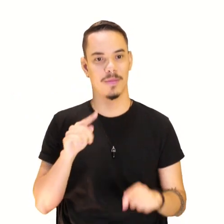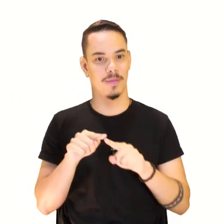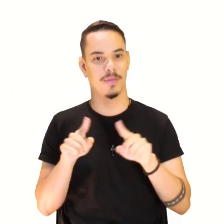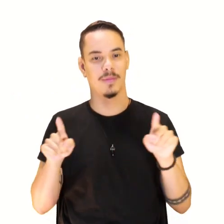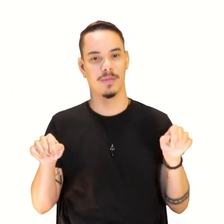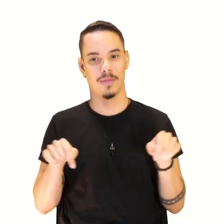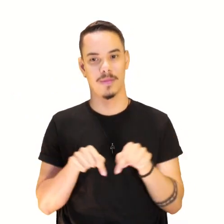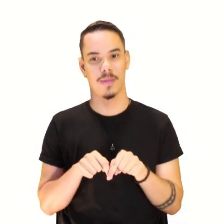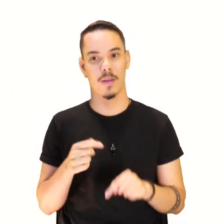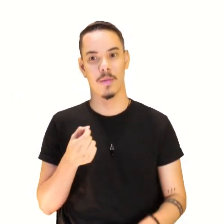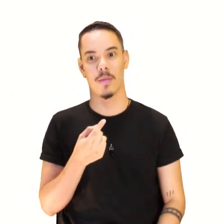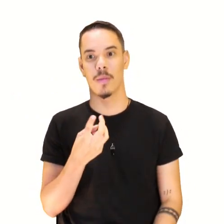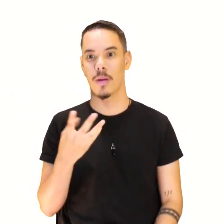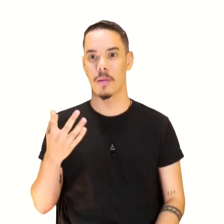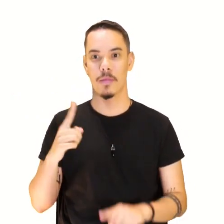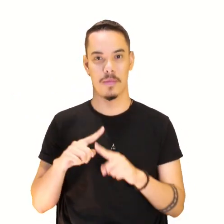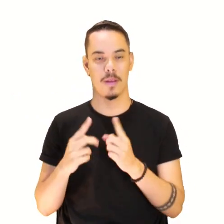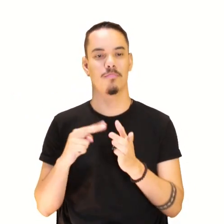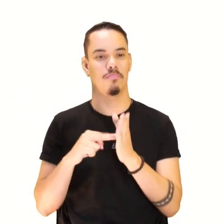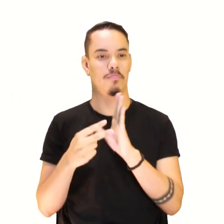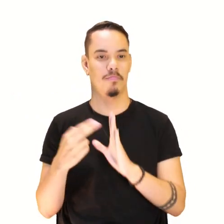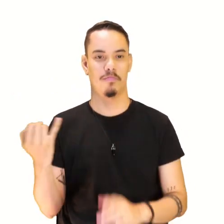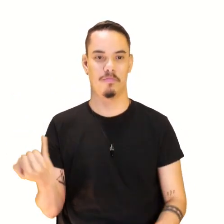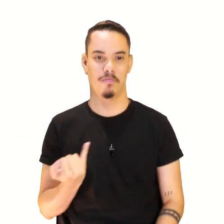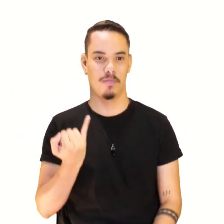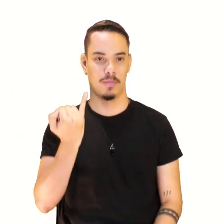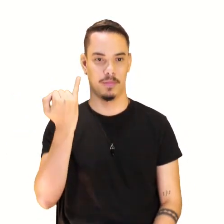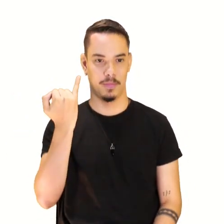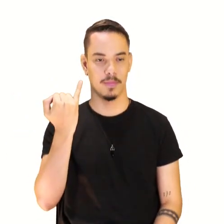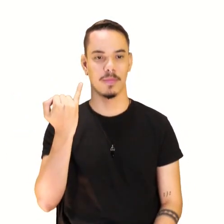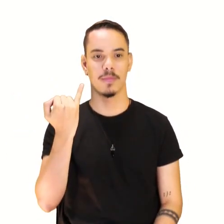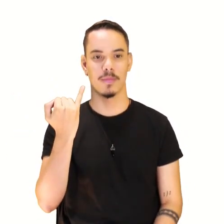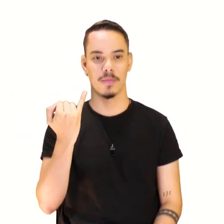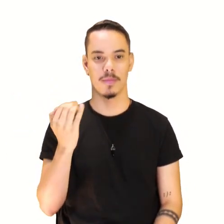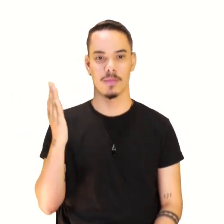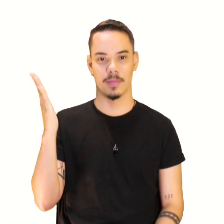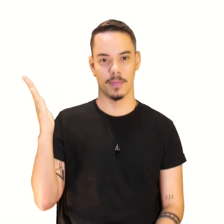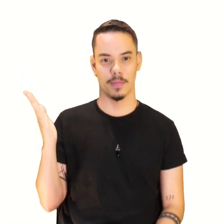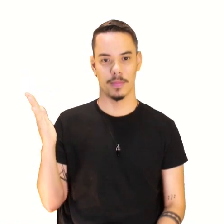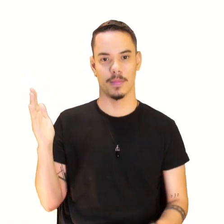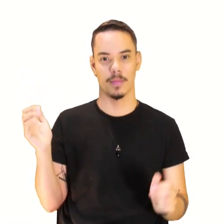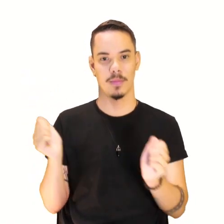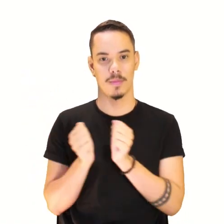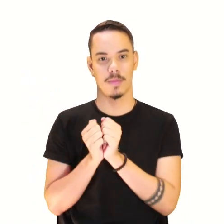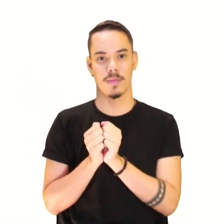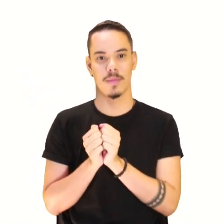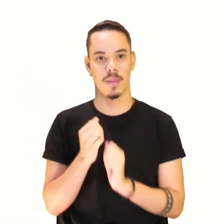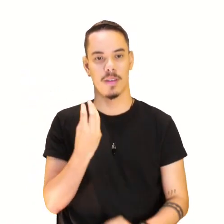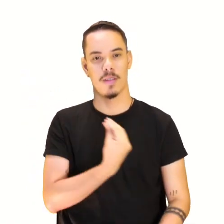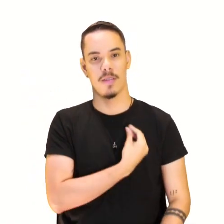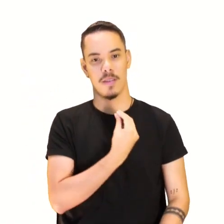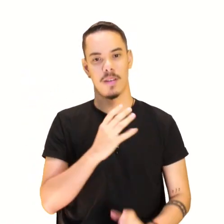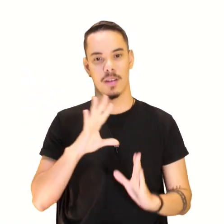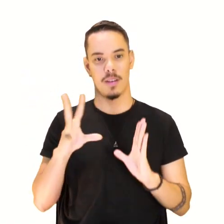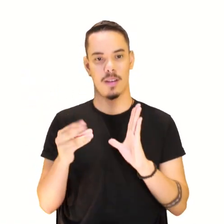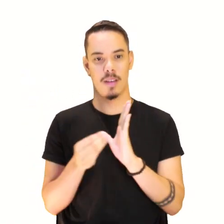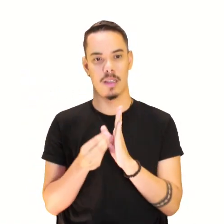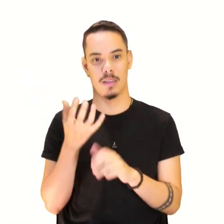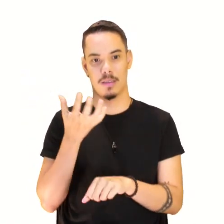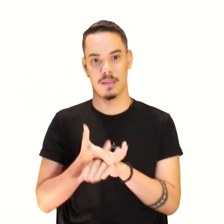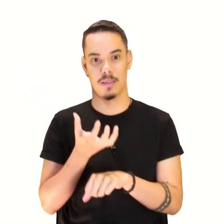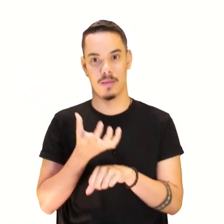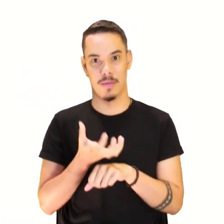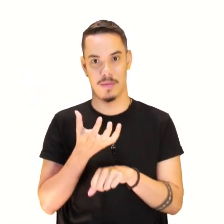pequena mas muito significativa né então aqui olha eles estão lá com elas vivências na Amazônia né eletiva